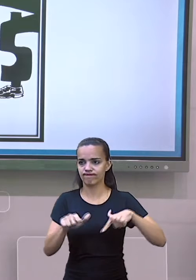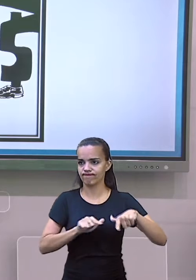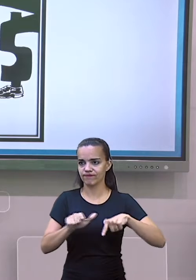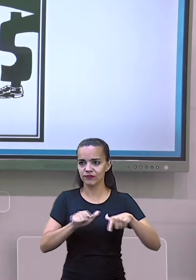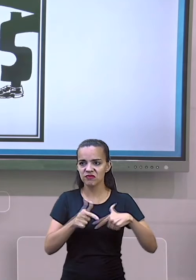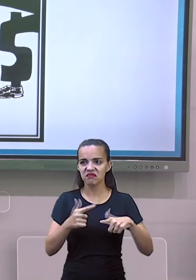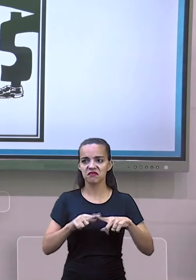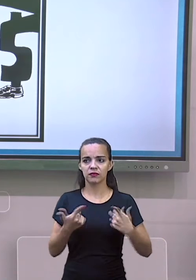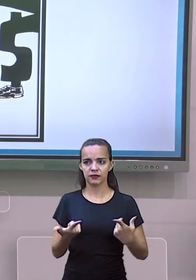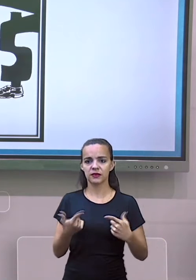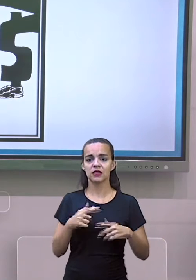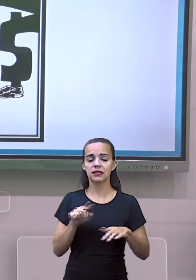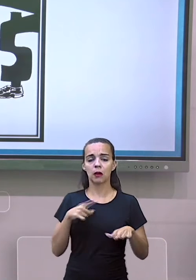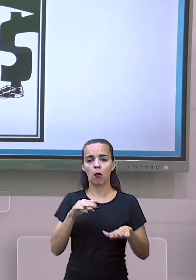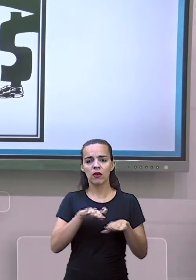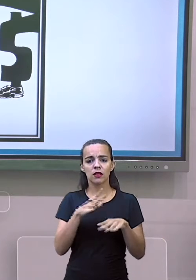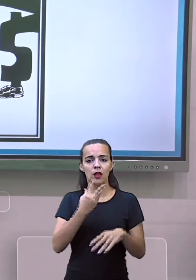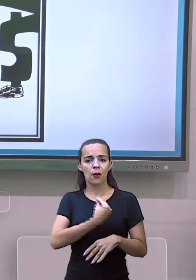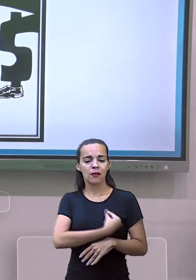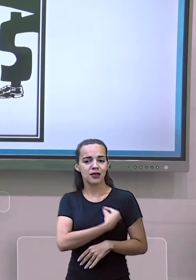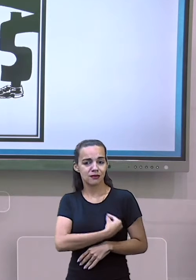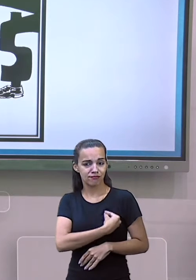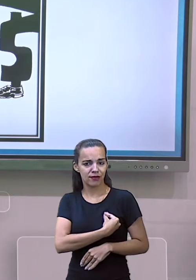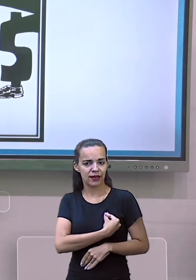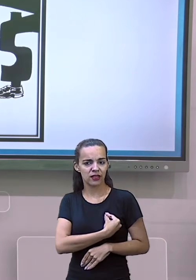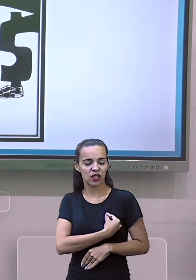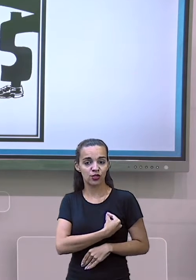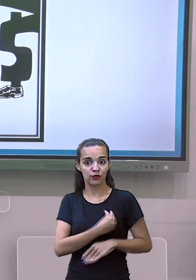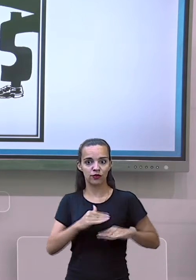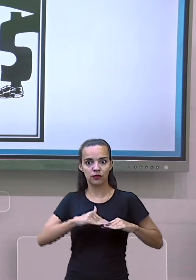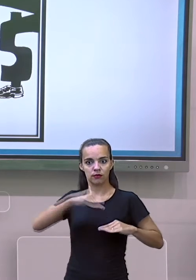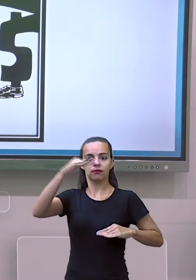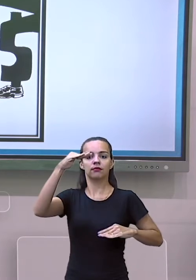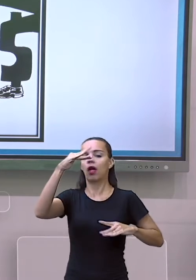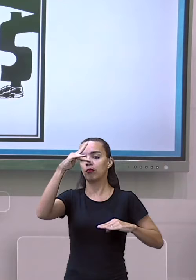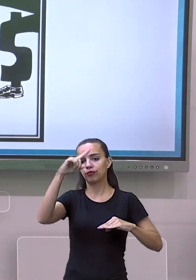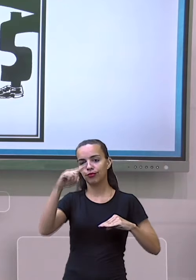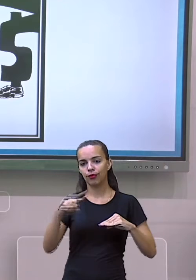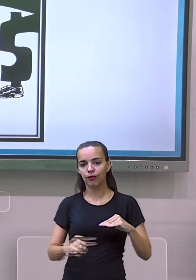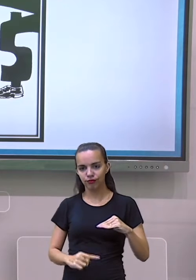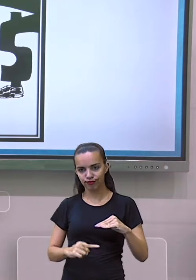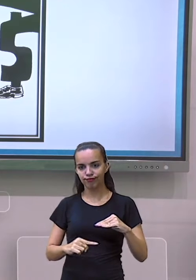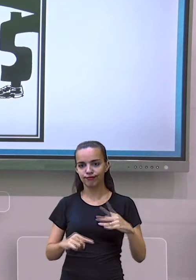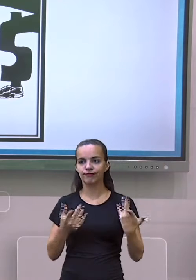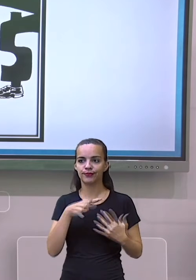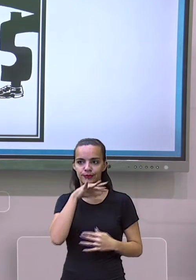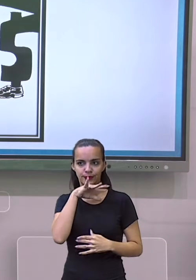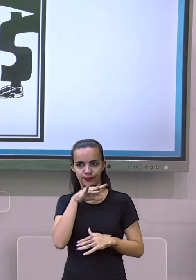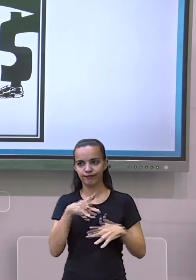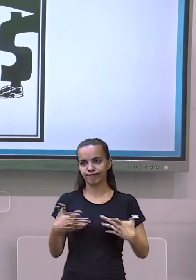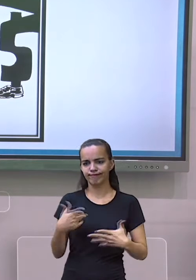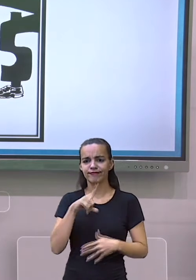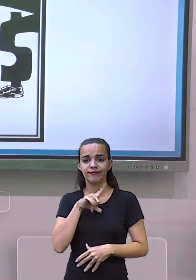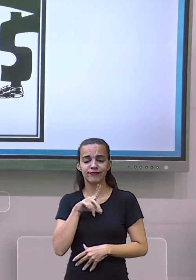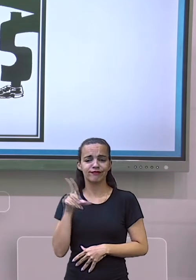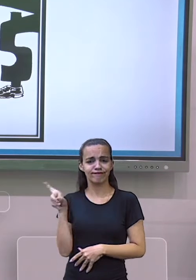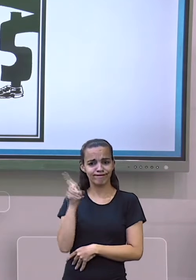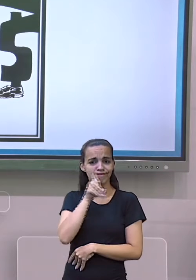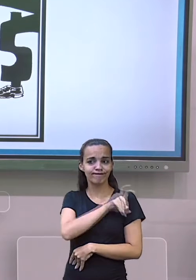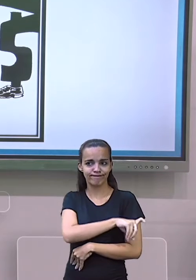de vida diminuída. Era o capitalismo selvagem em sua expressão